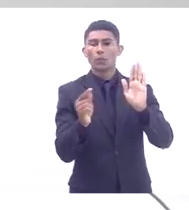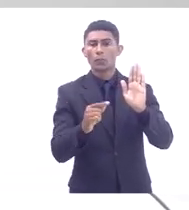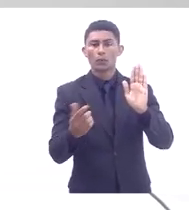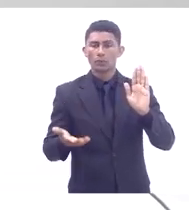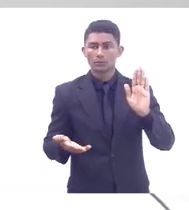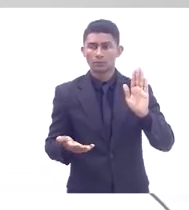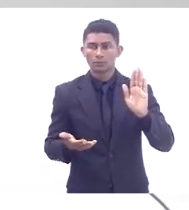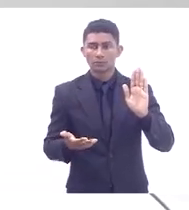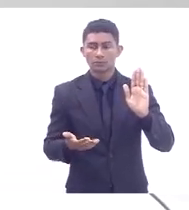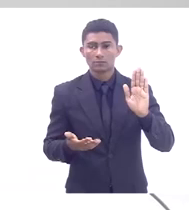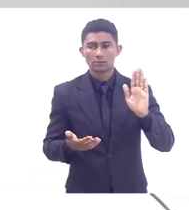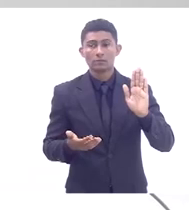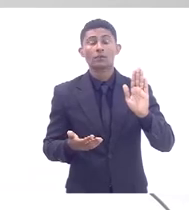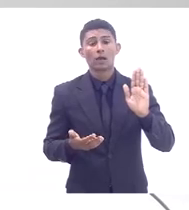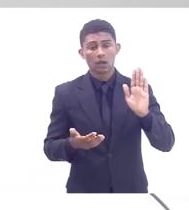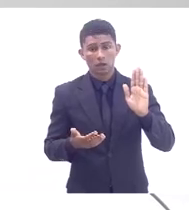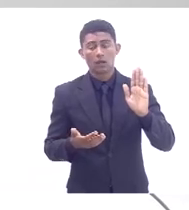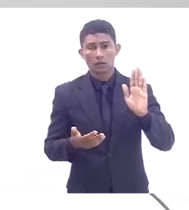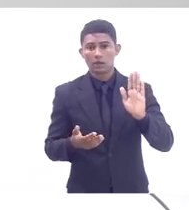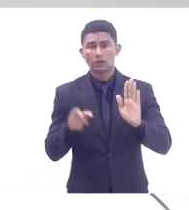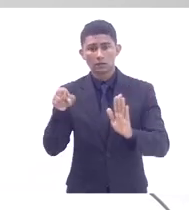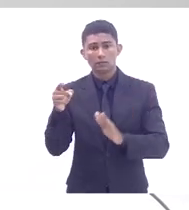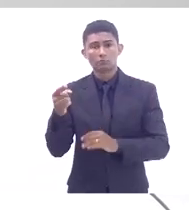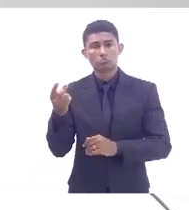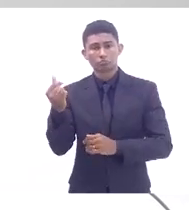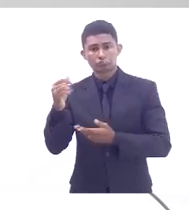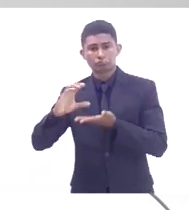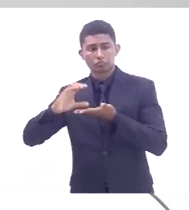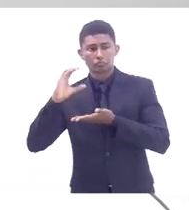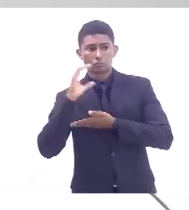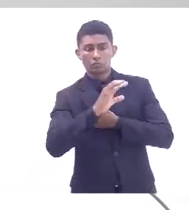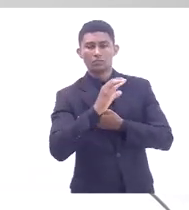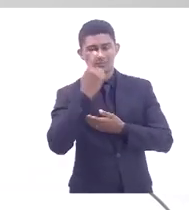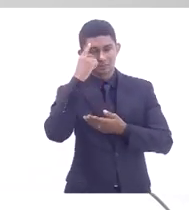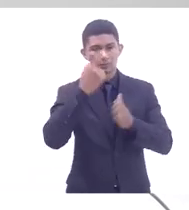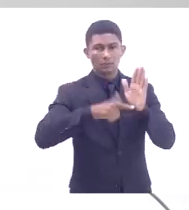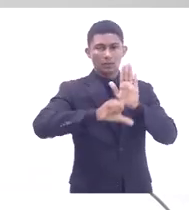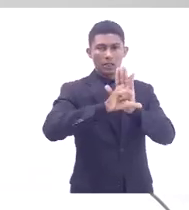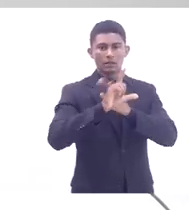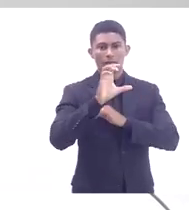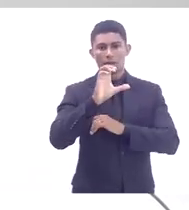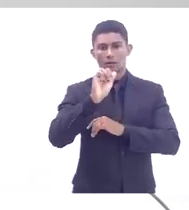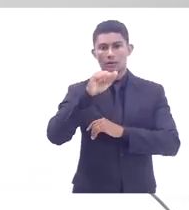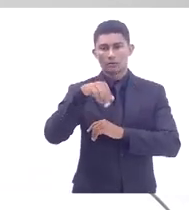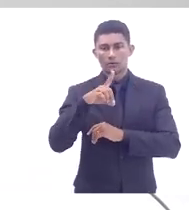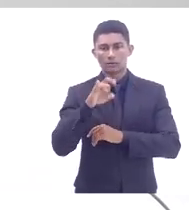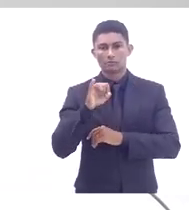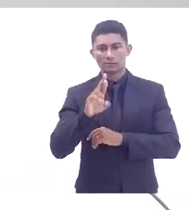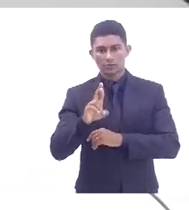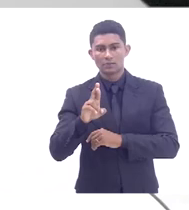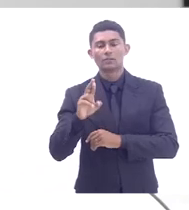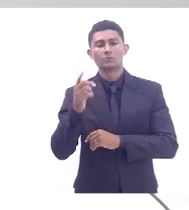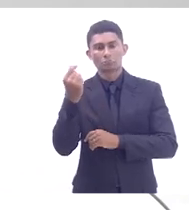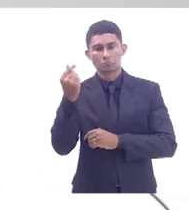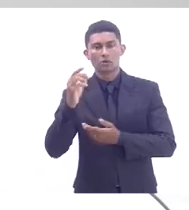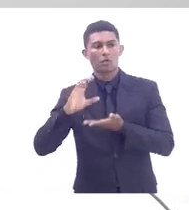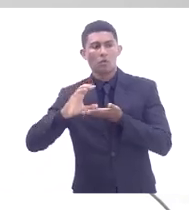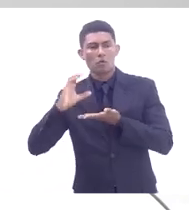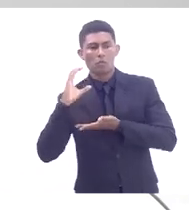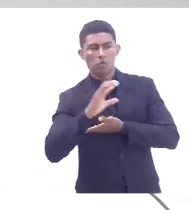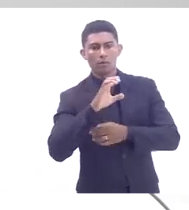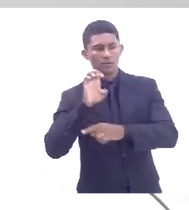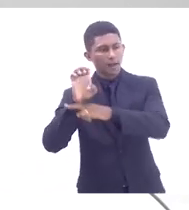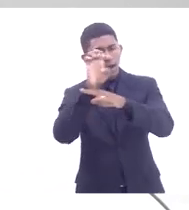previa a passo para Sônia a compensação das perdas da lei kandir para os estados que esse dispositivo foi revogado né